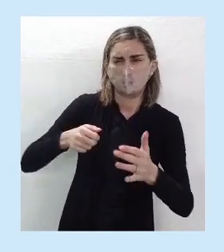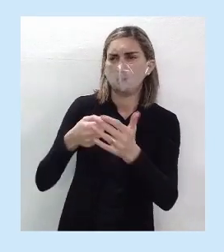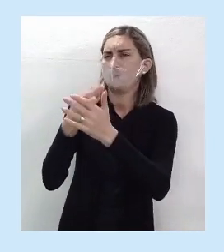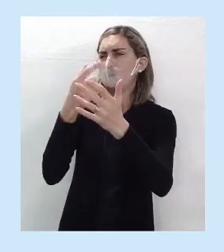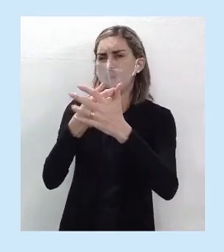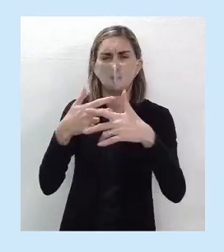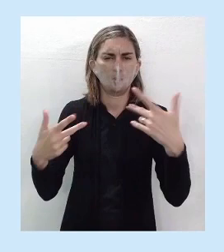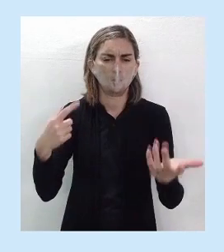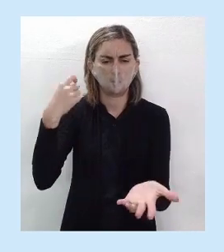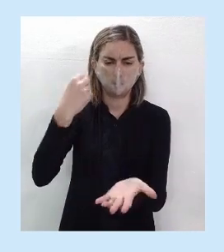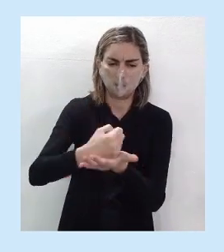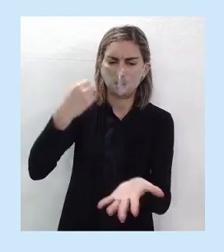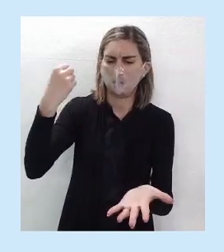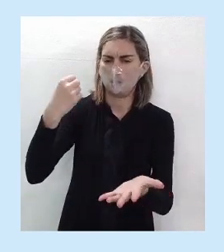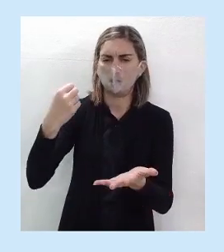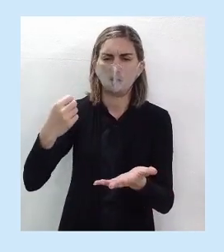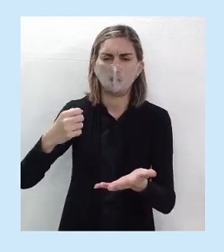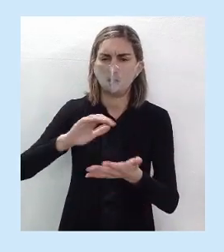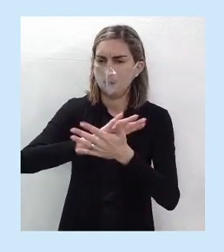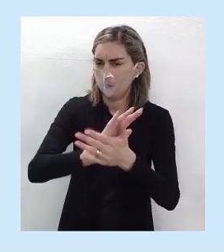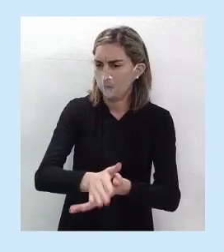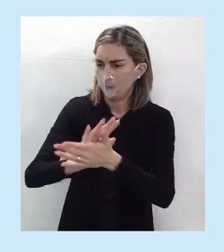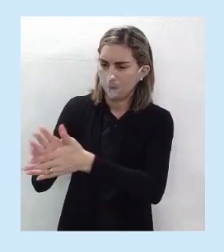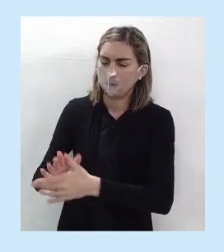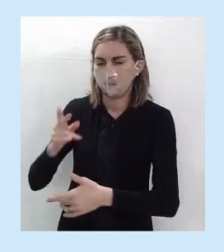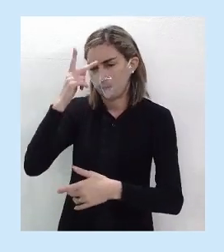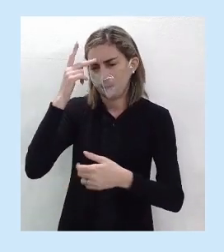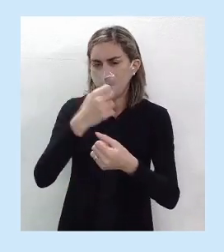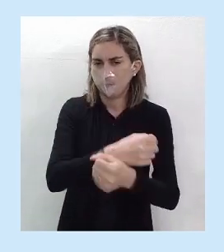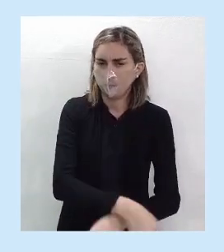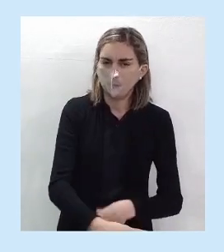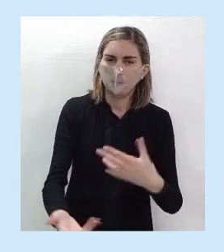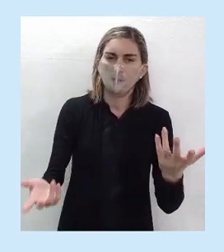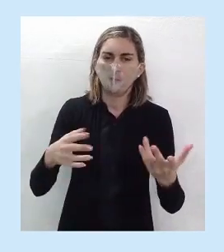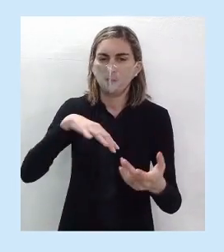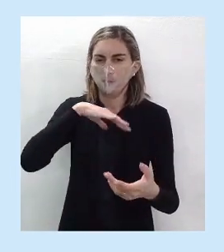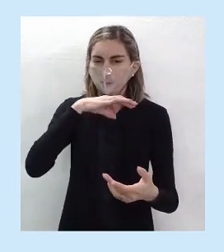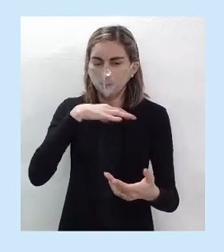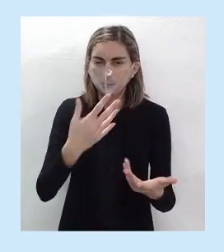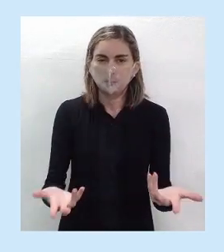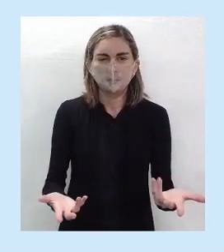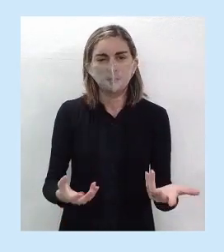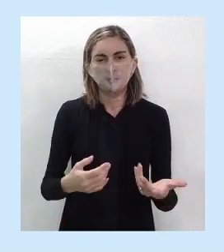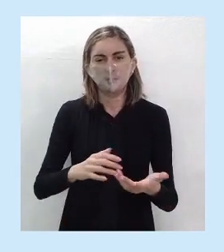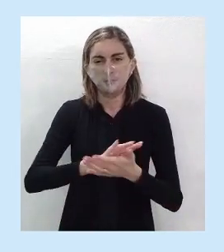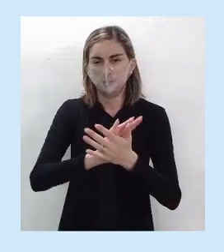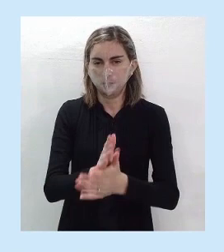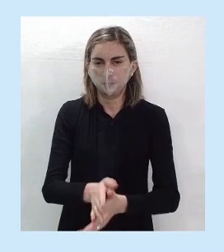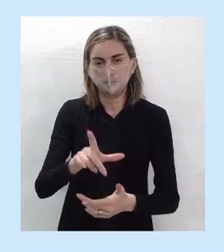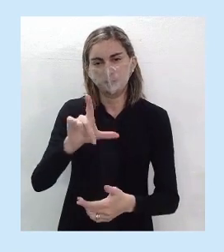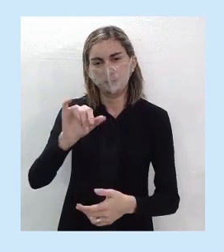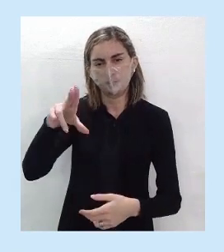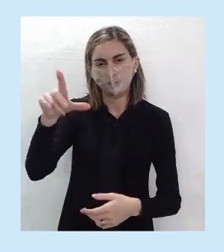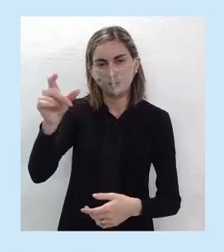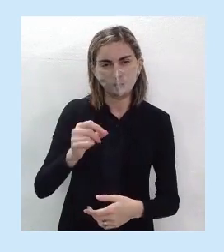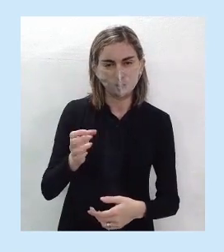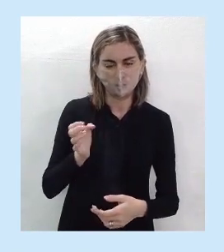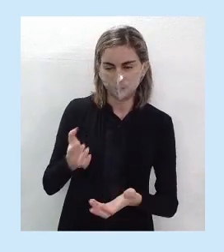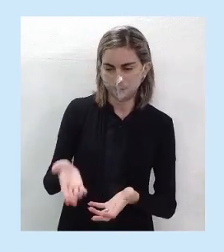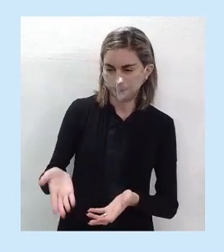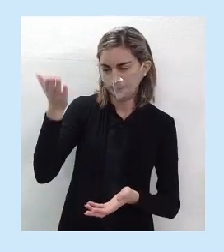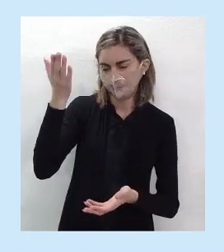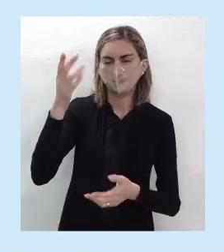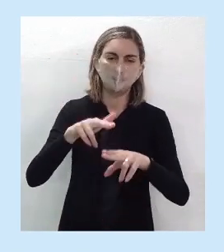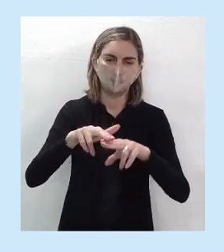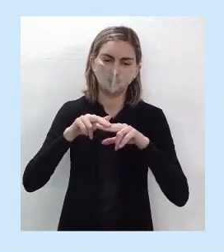uma marca que explora pessoas, que explora animais. E aí o seu luxo, na verdade,